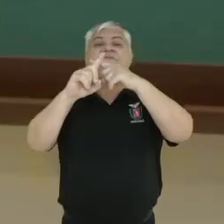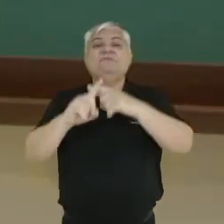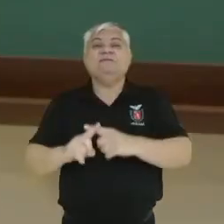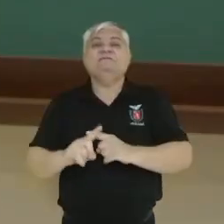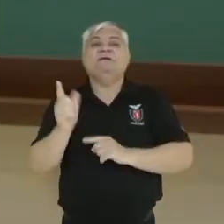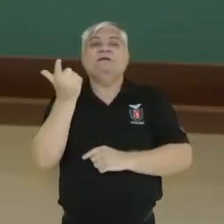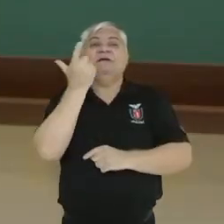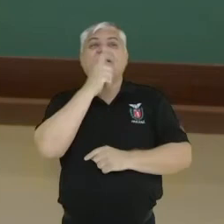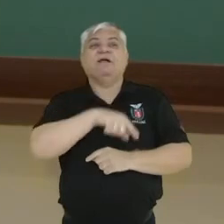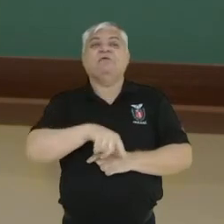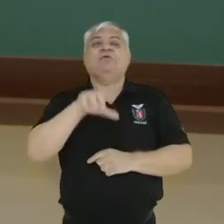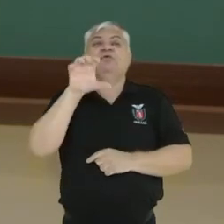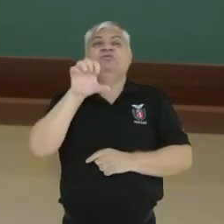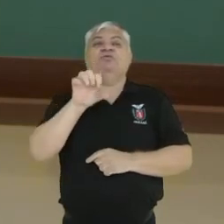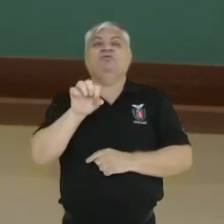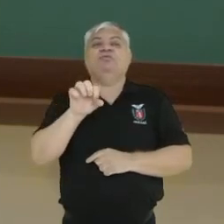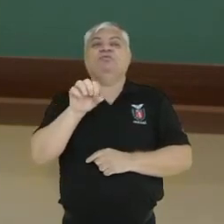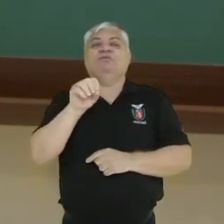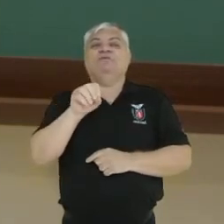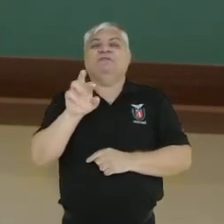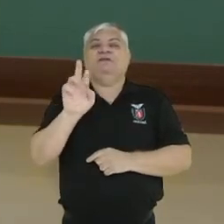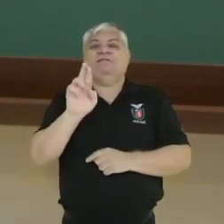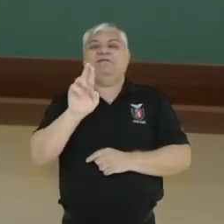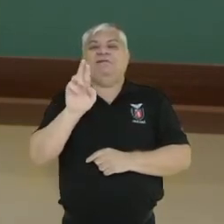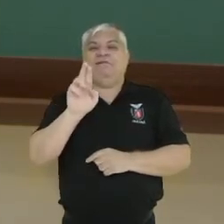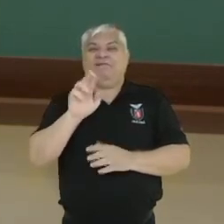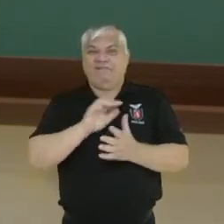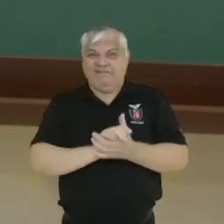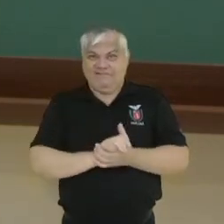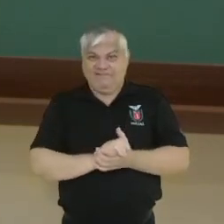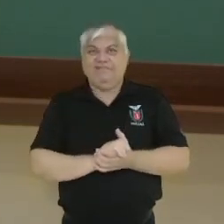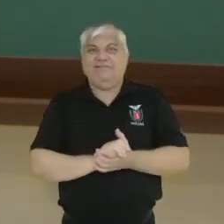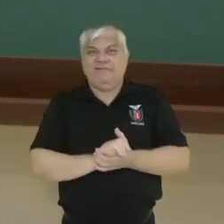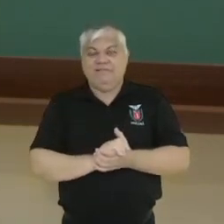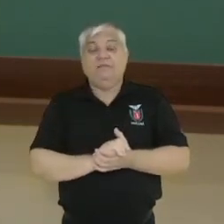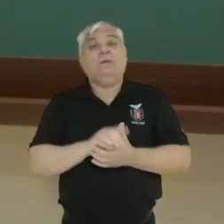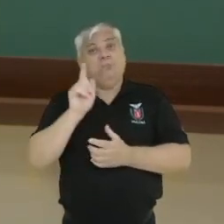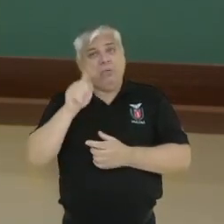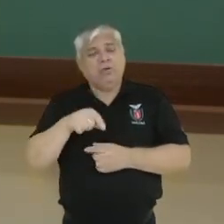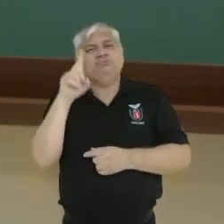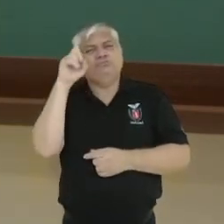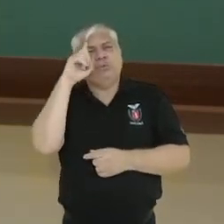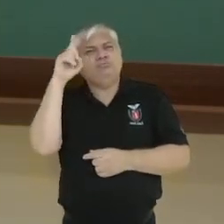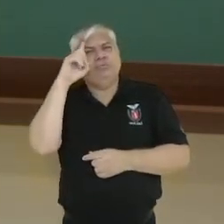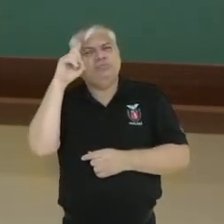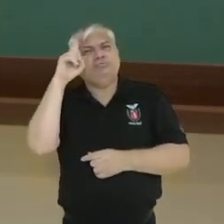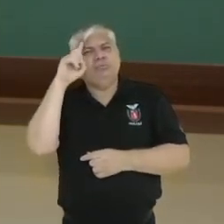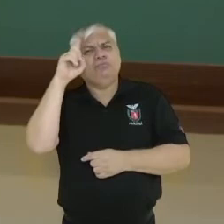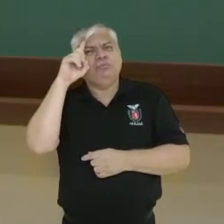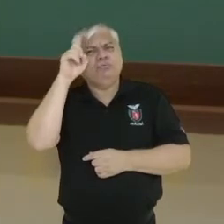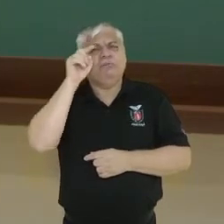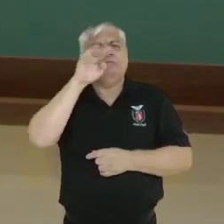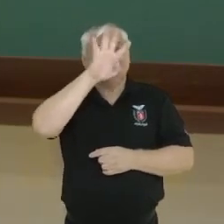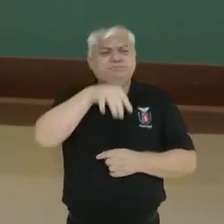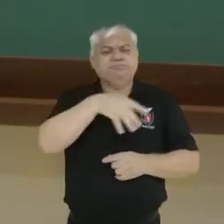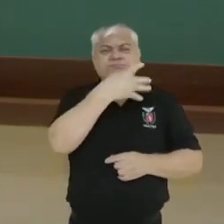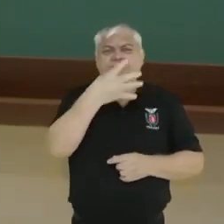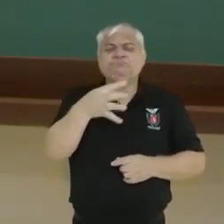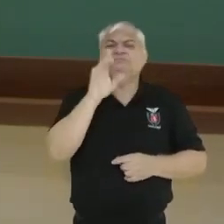esses resultados. Somando, a gente tem a renda naquele momento. Então você pode também utilizar a